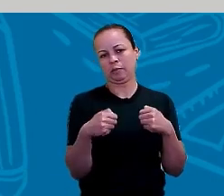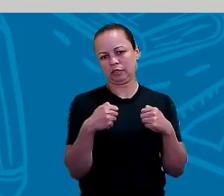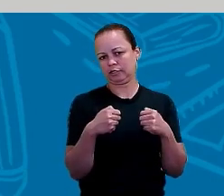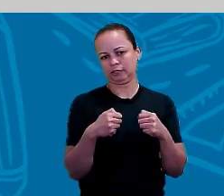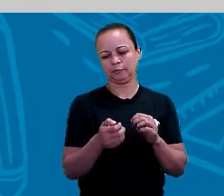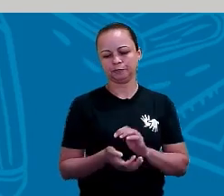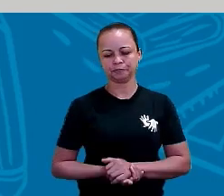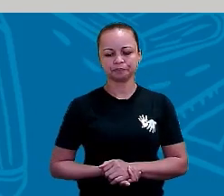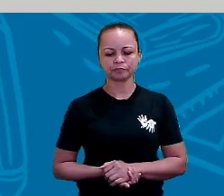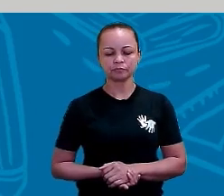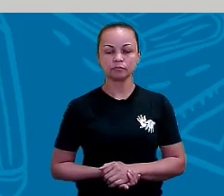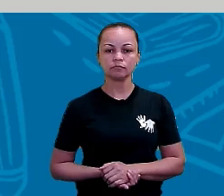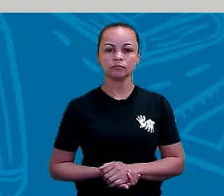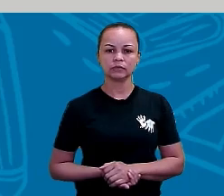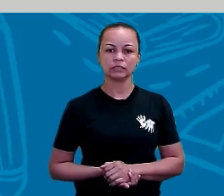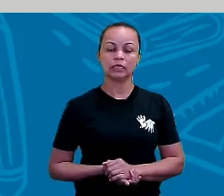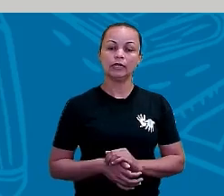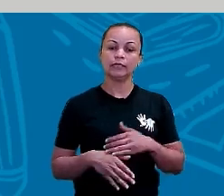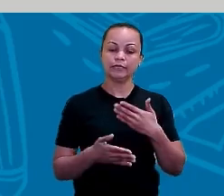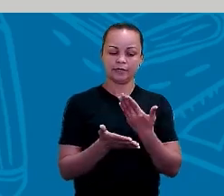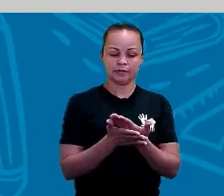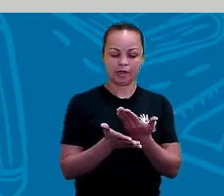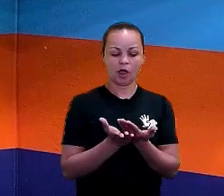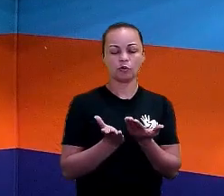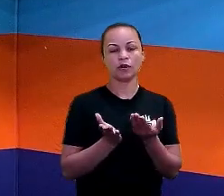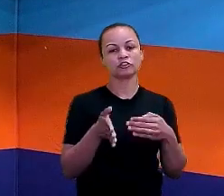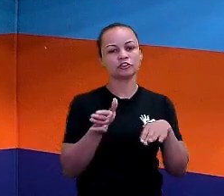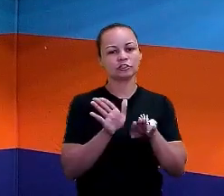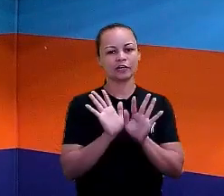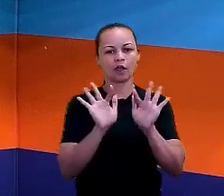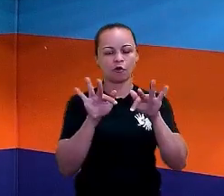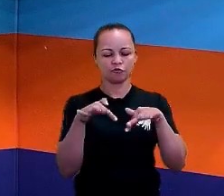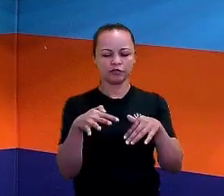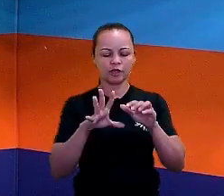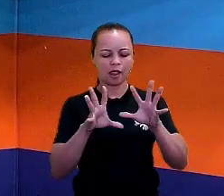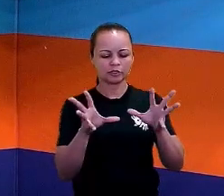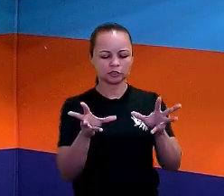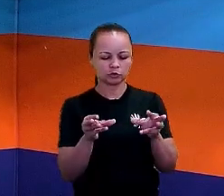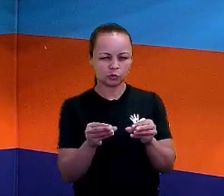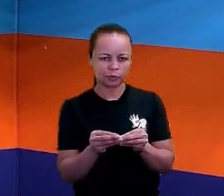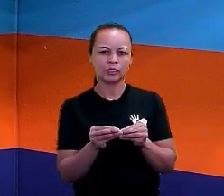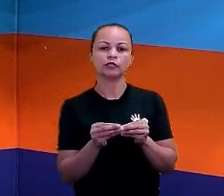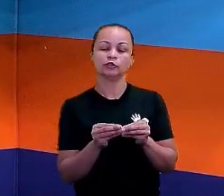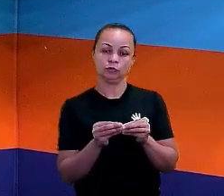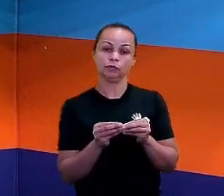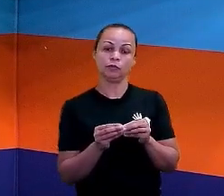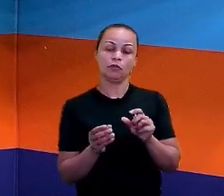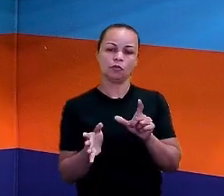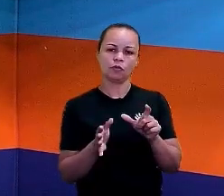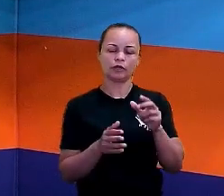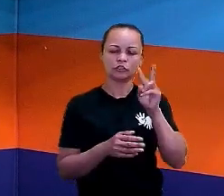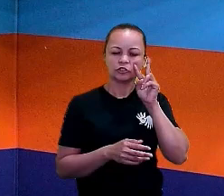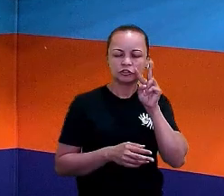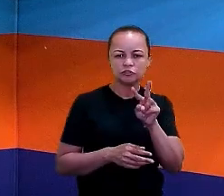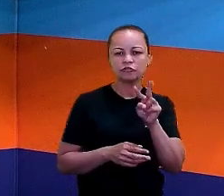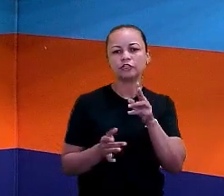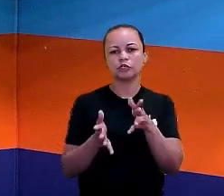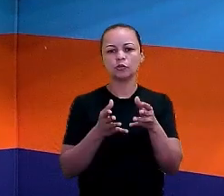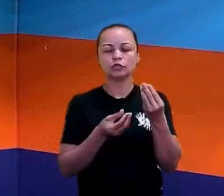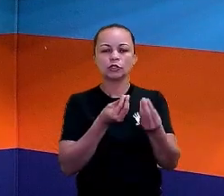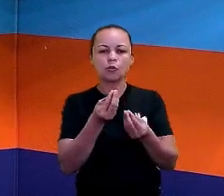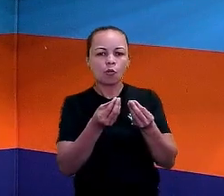E a nossa aula vai ficando por aqui. Resumindo um pouquinho, a gente viu, né, os modos